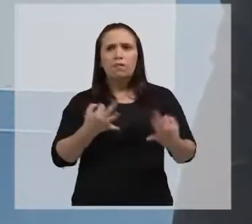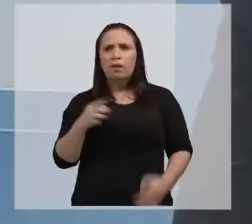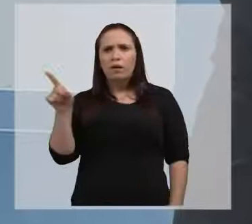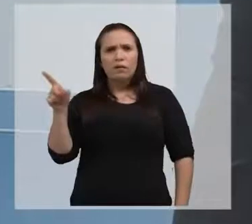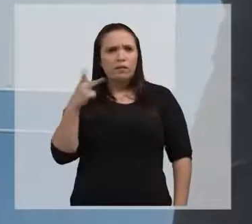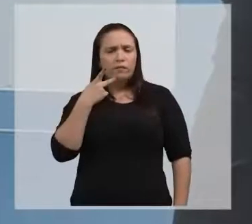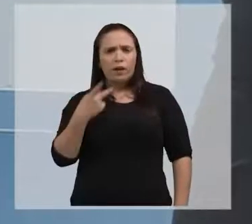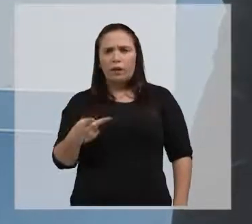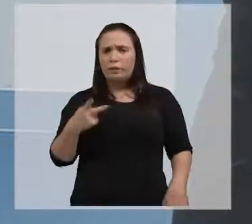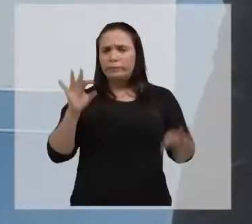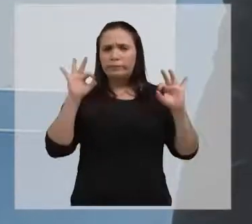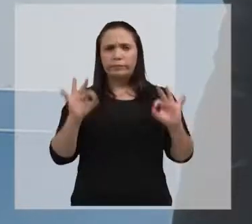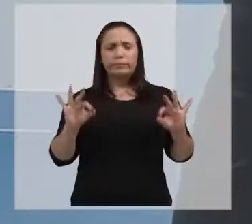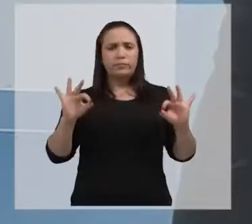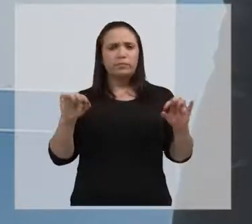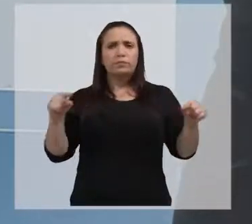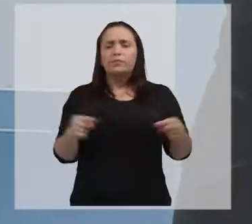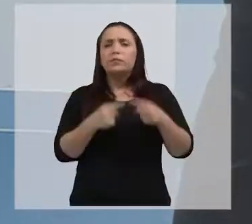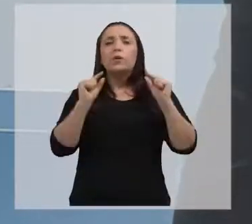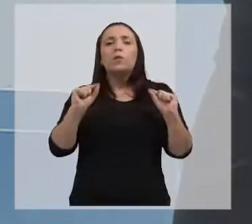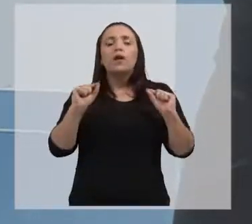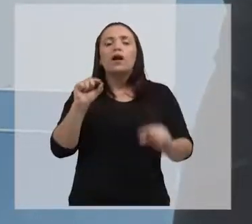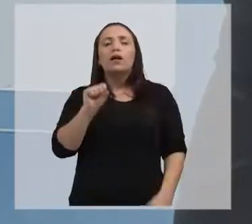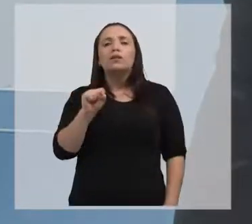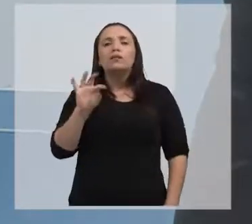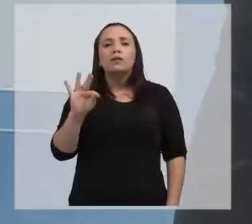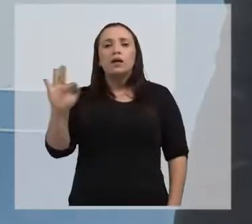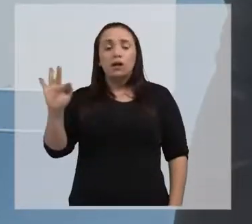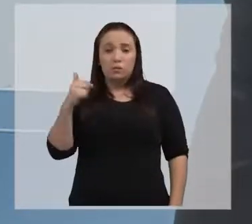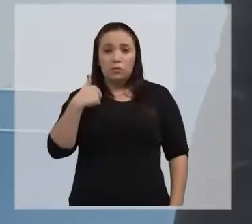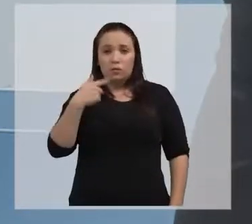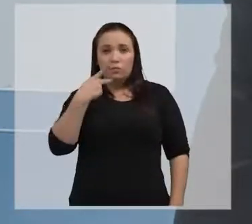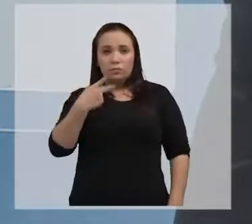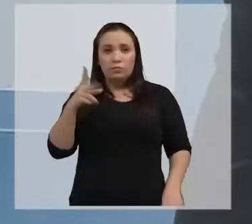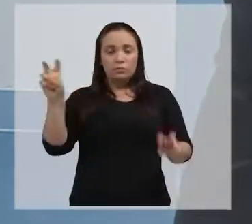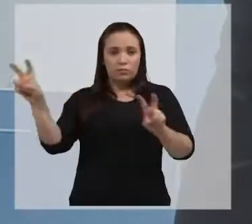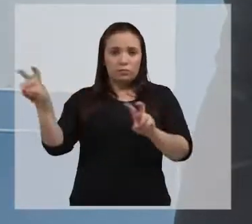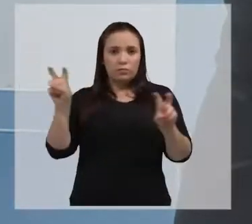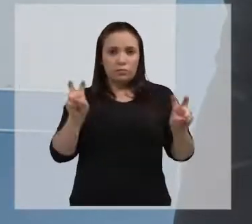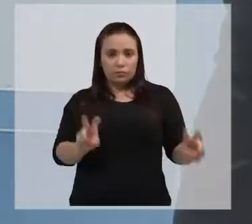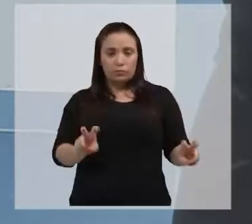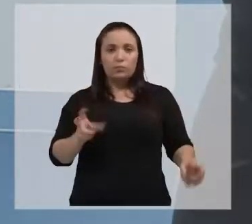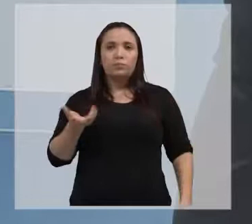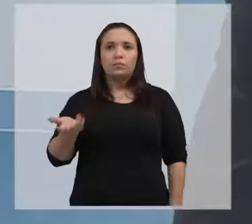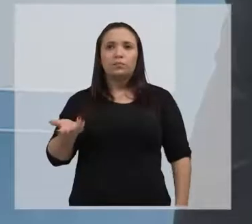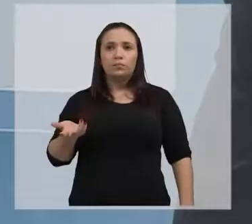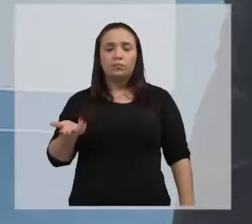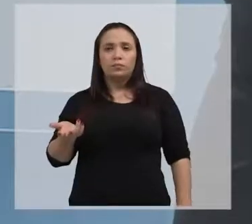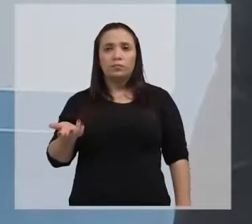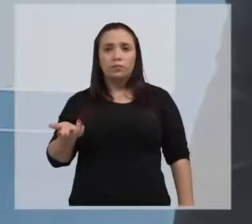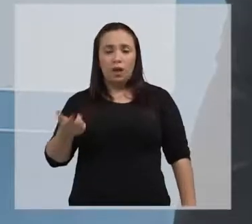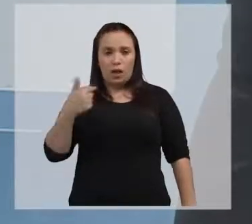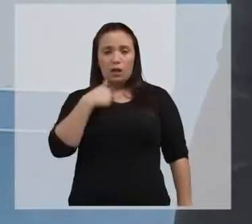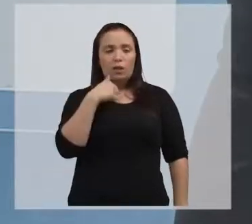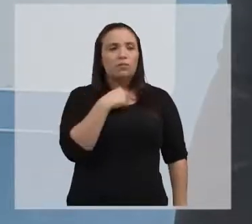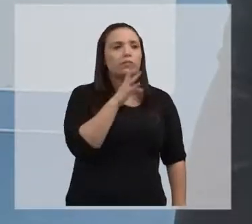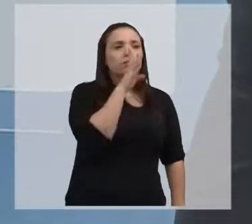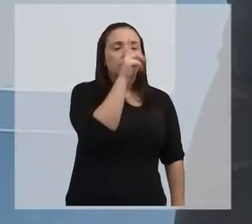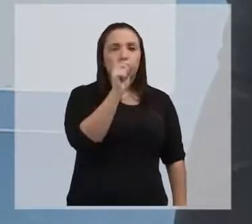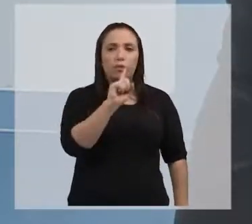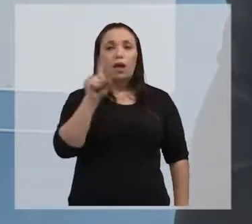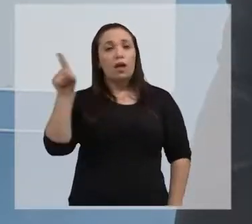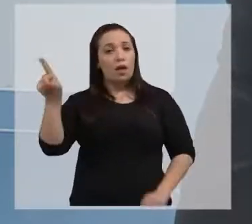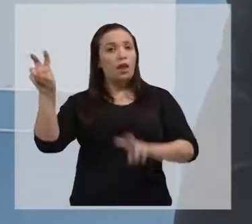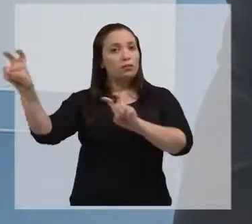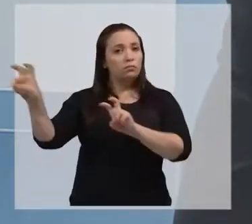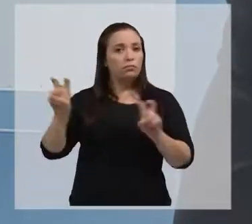para definir o que é o Supremo Tribunal Federal. Vou repetir aqui de novo a frase do ministro Barroso. Né? Quem disse não fui eu não, quem disse foi ele. Vamos deixar